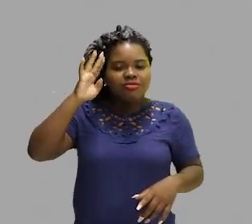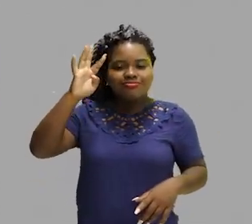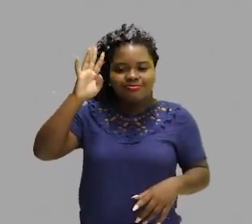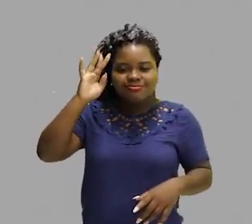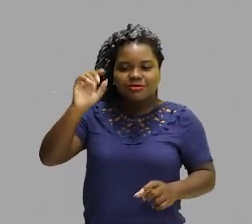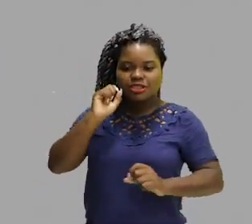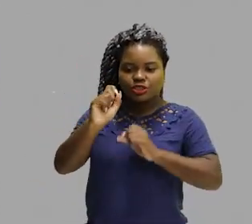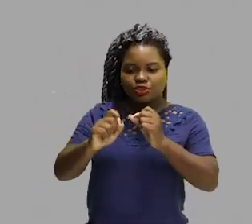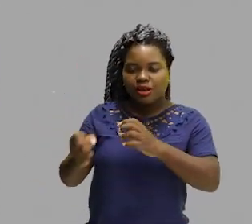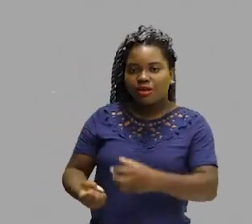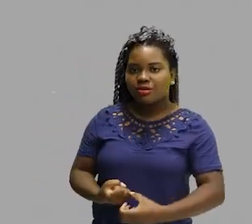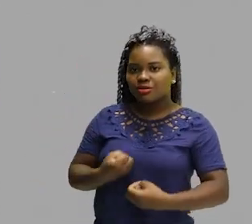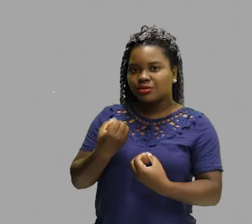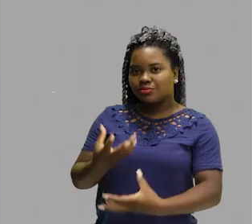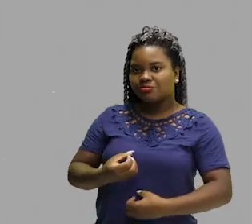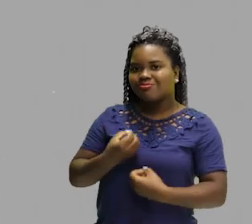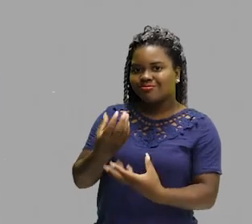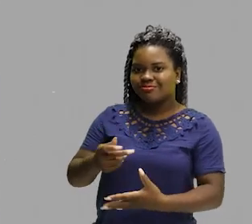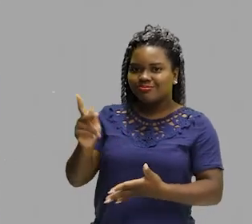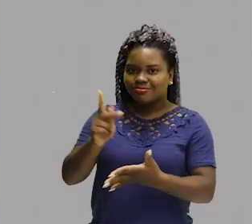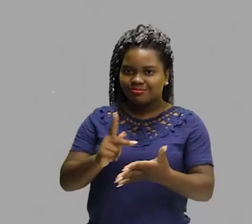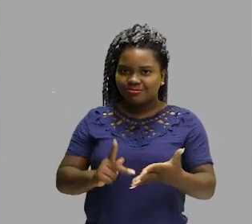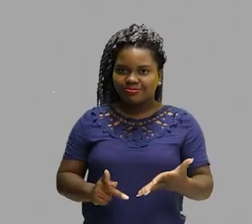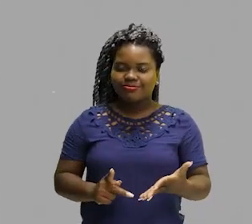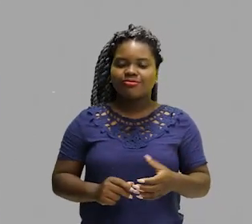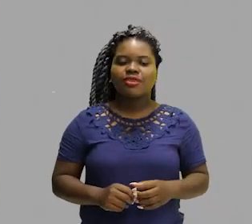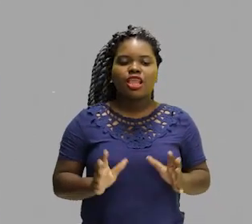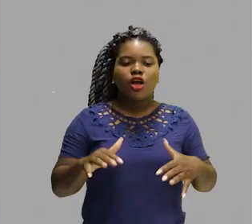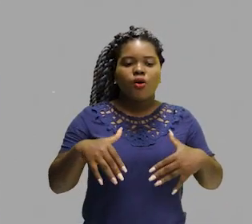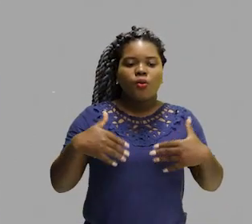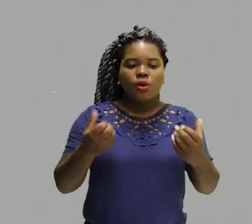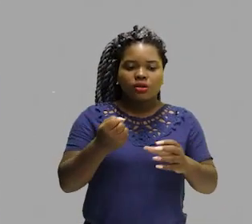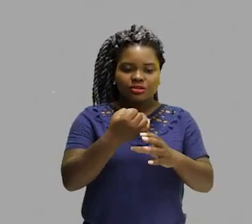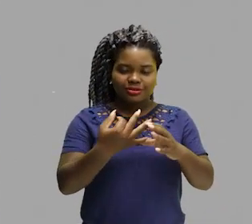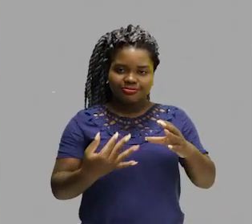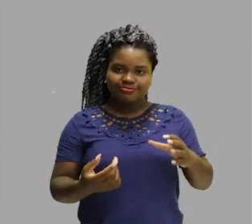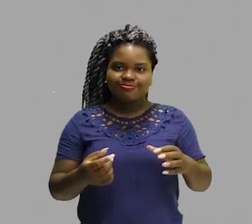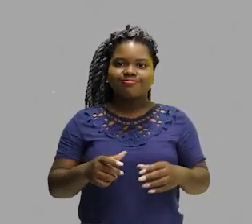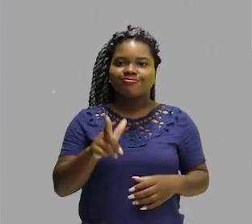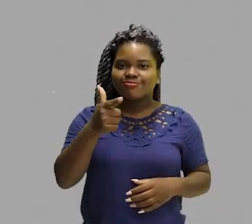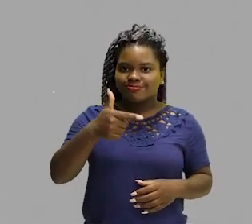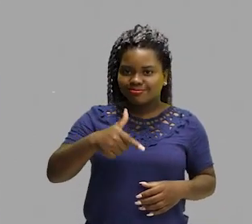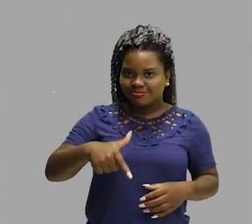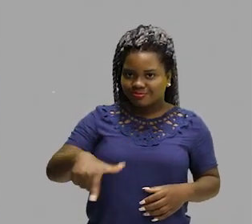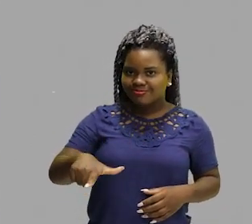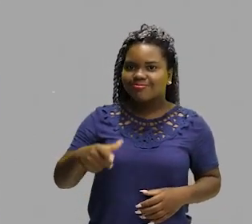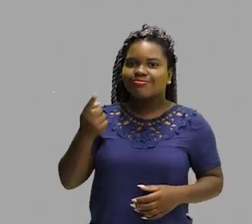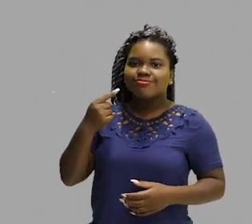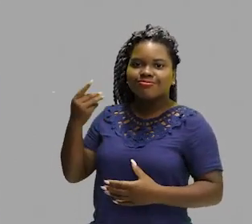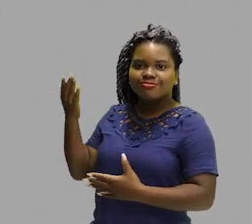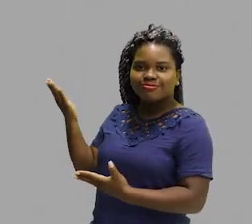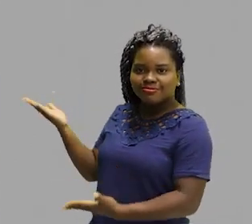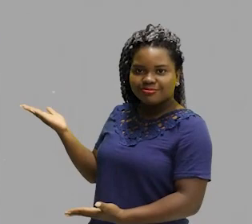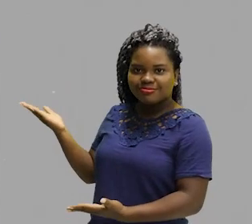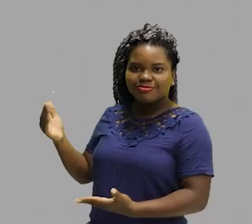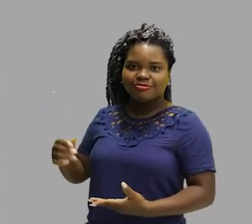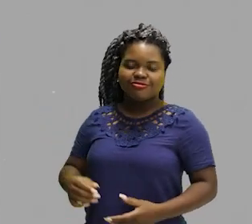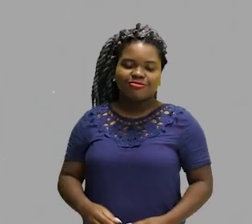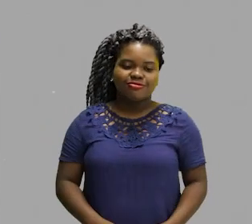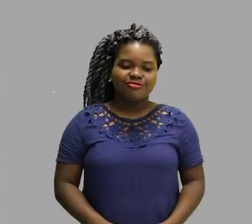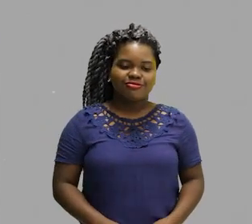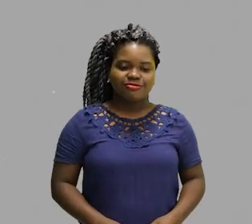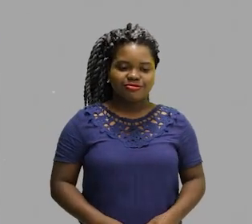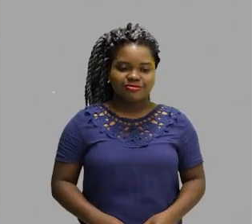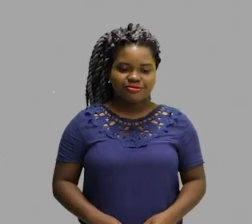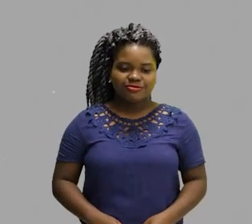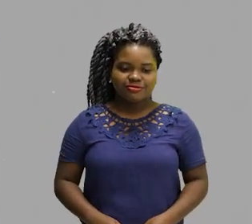certo? Quais são as temáticas? As temáticas que tinham ainda o retrato dos usos e costumes